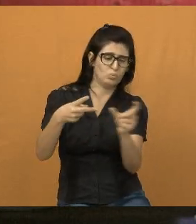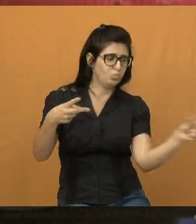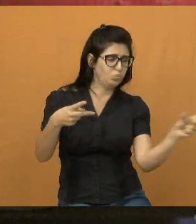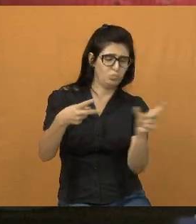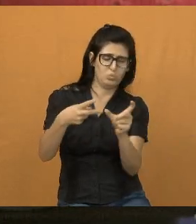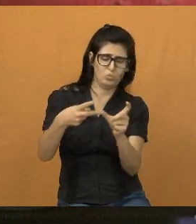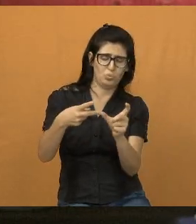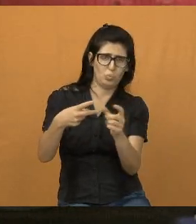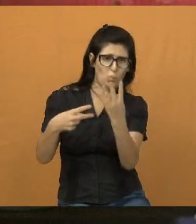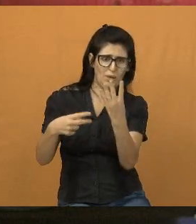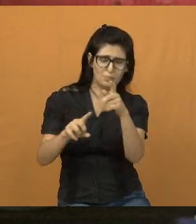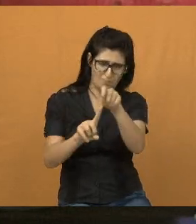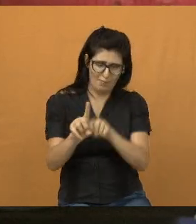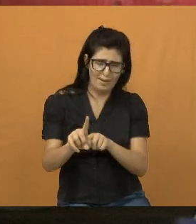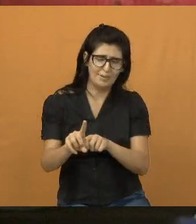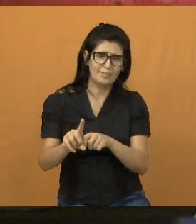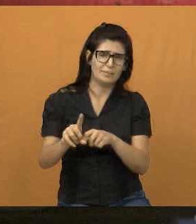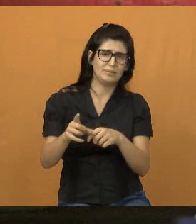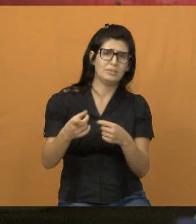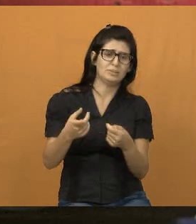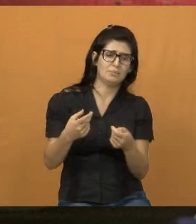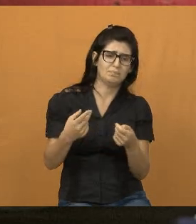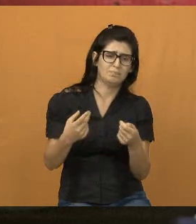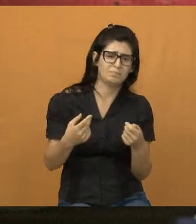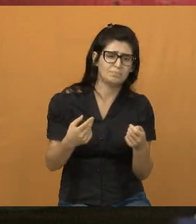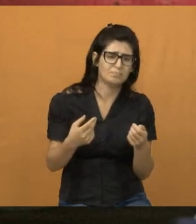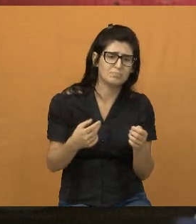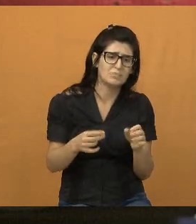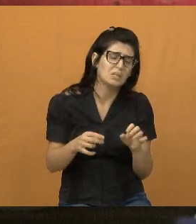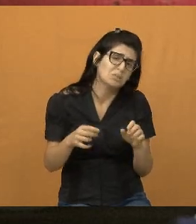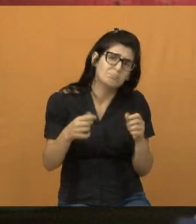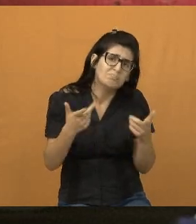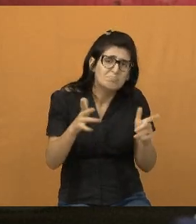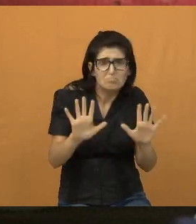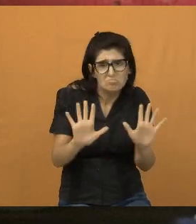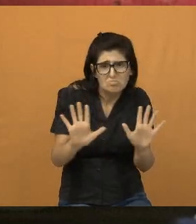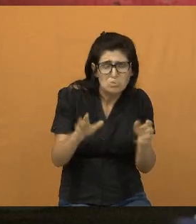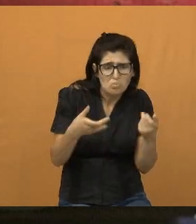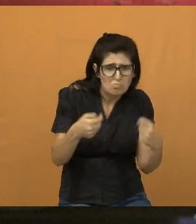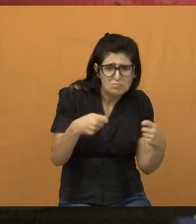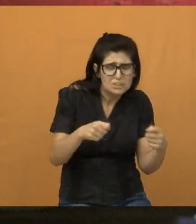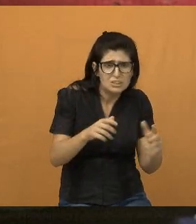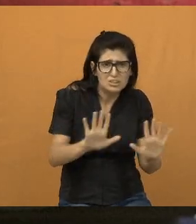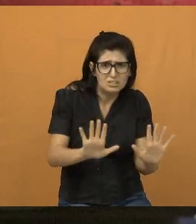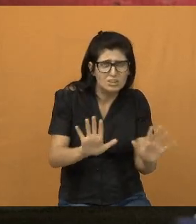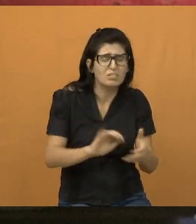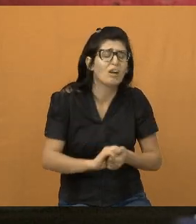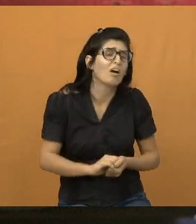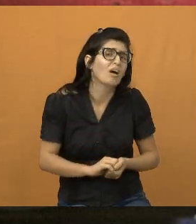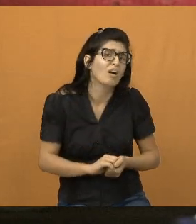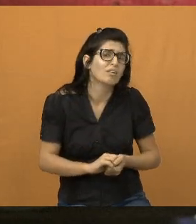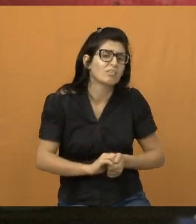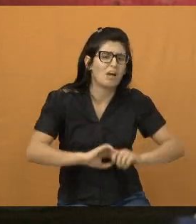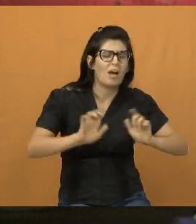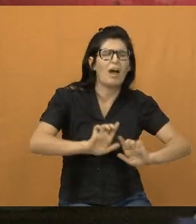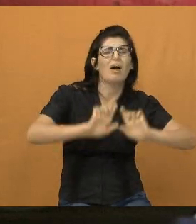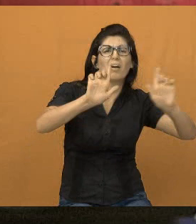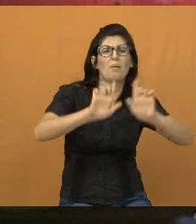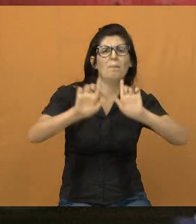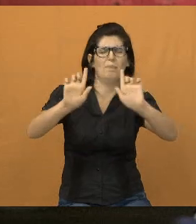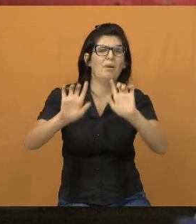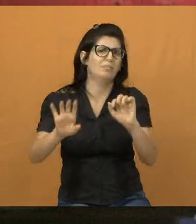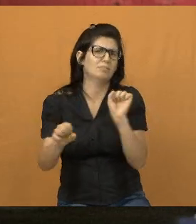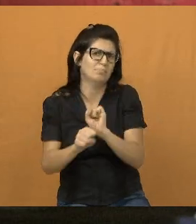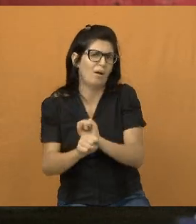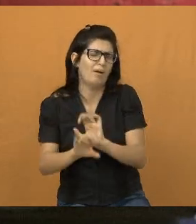os dados que a Marilis apresentou para vocês, mostrando uma sazonalização da campanha. Então,